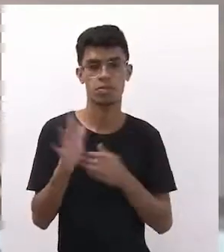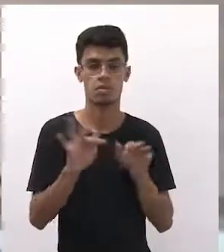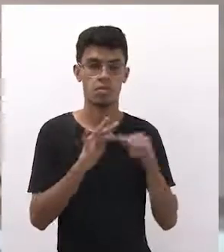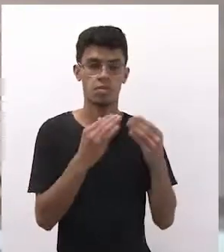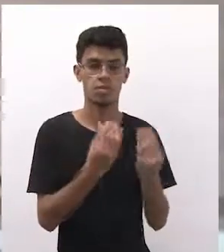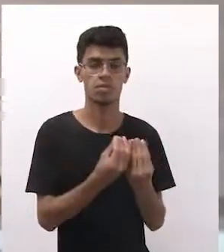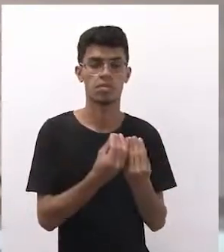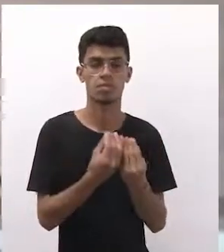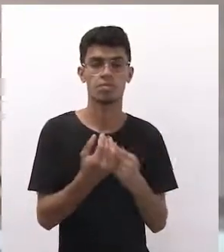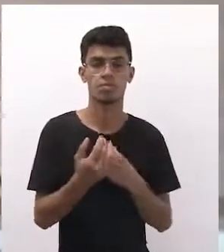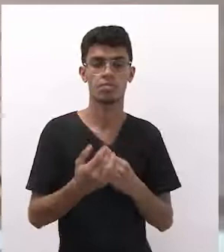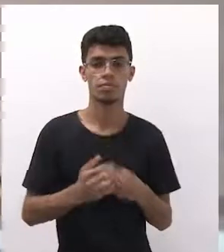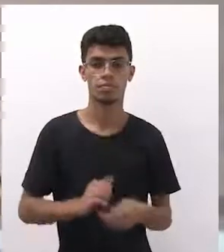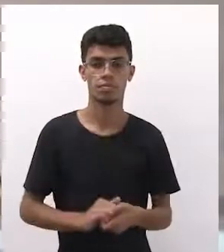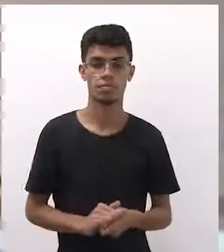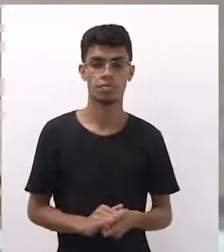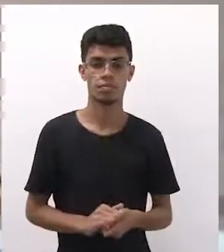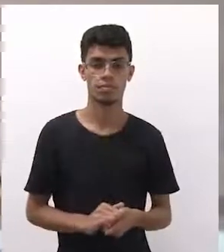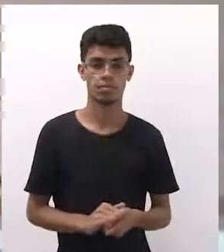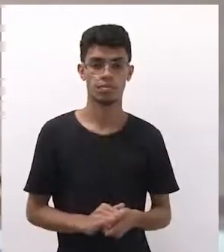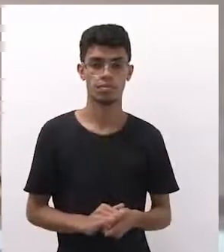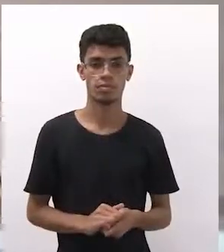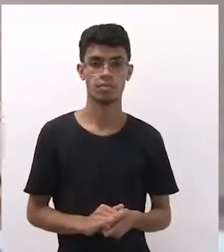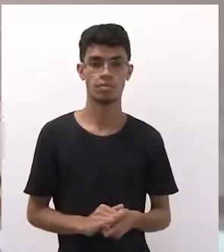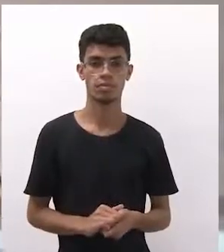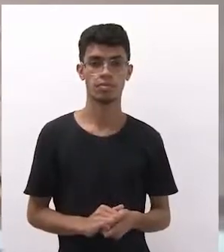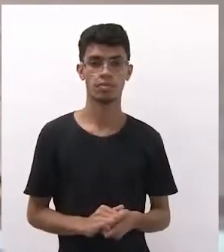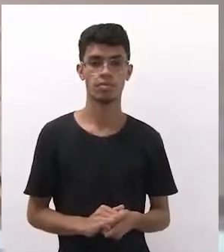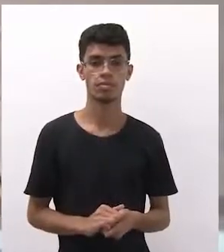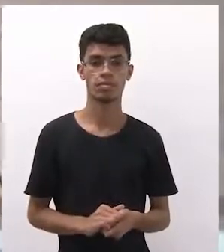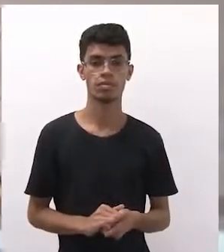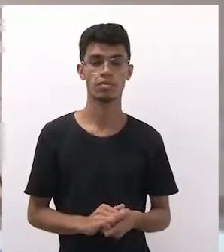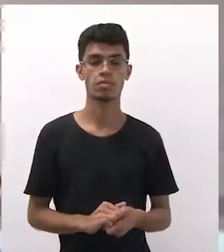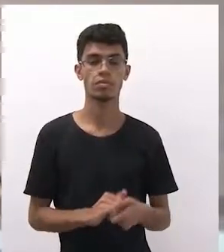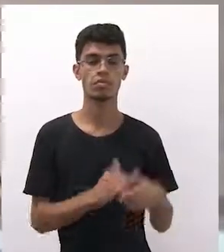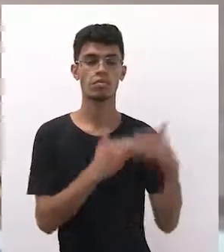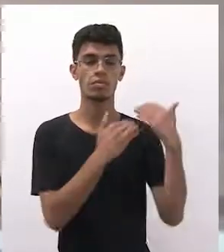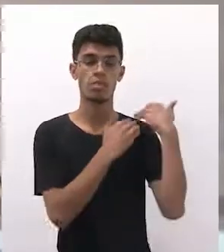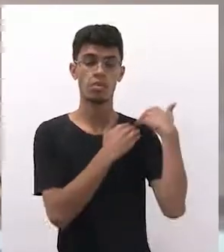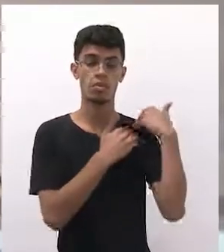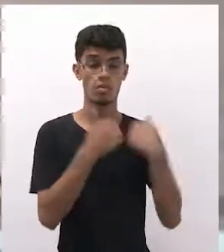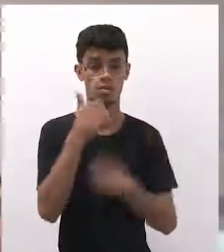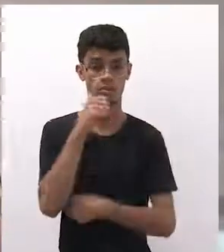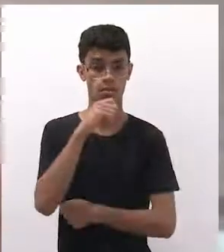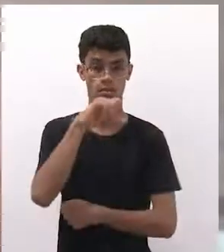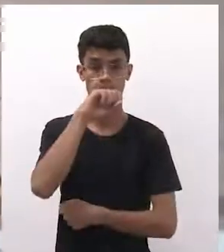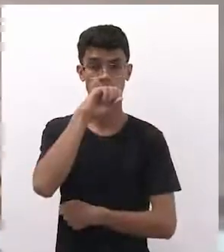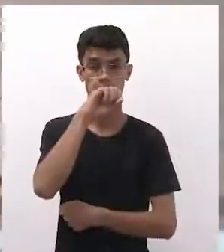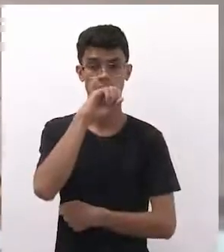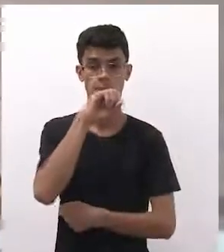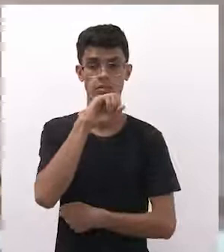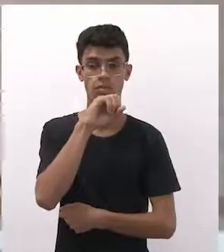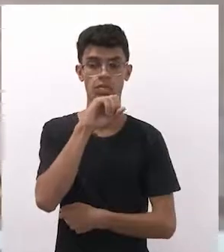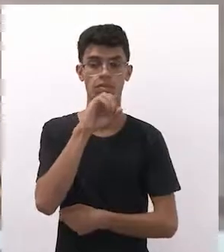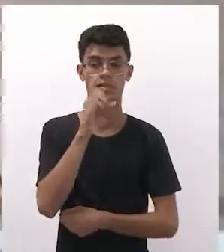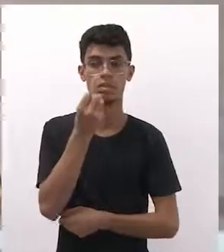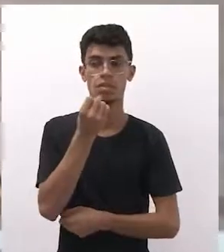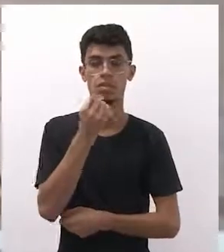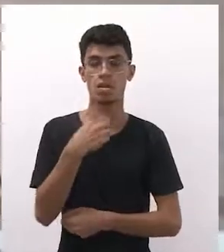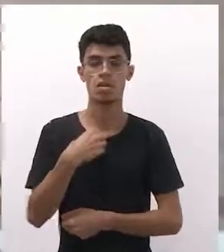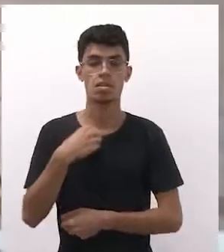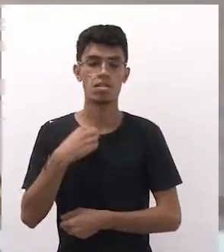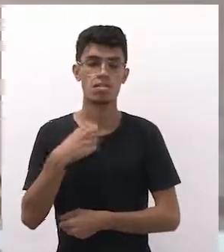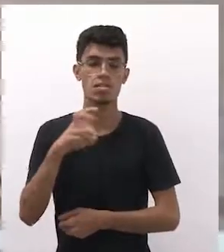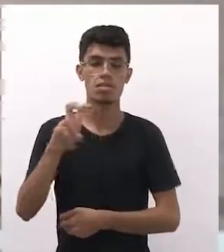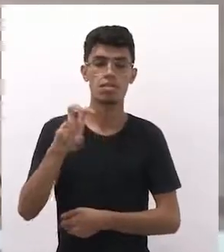tem que exigir é uma atuação, de fato, para a responsabilização dessas marcas. Se eu pago R$ 3, R$ 5 por uma blusa